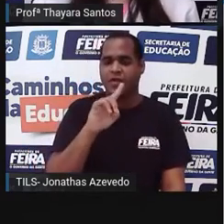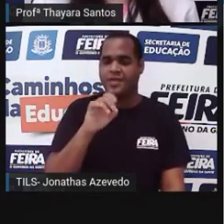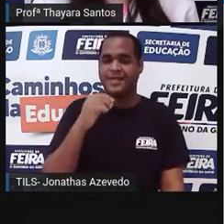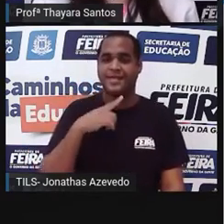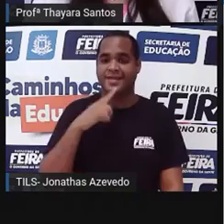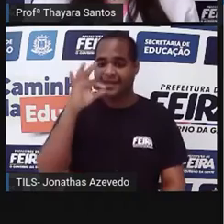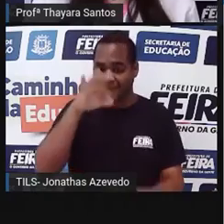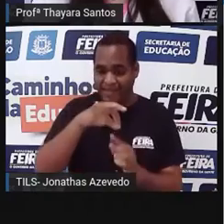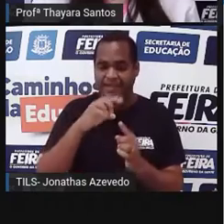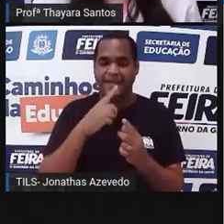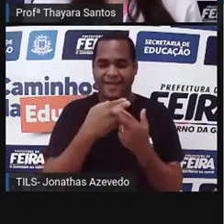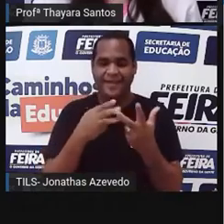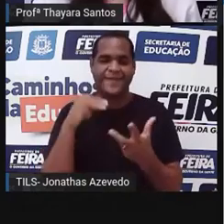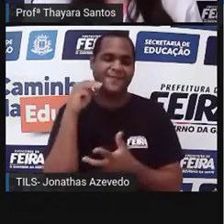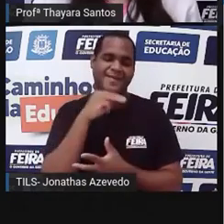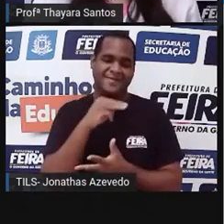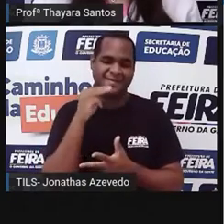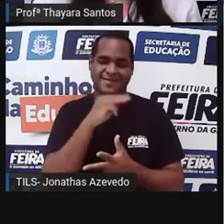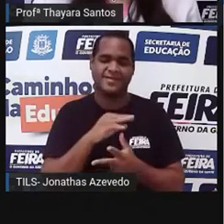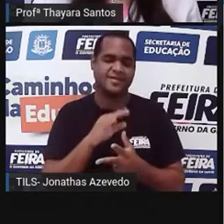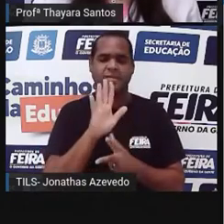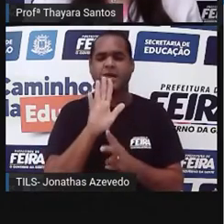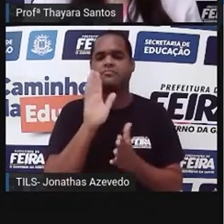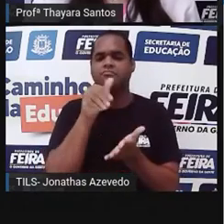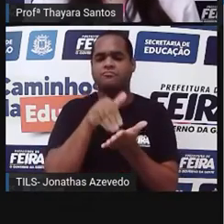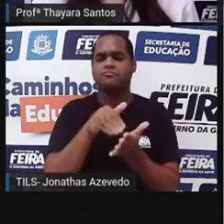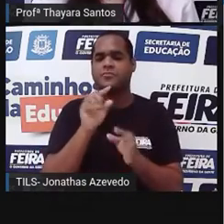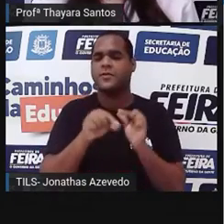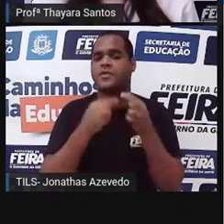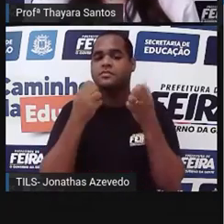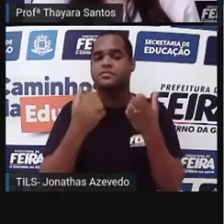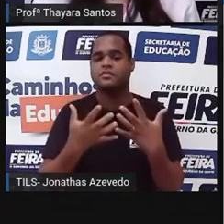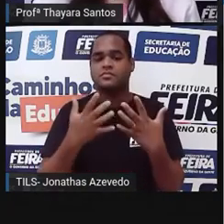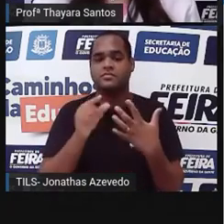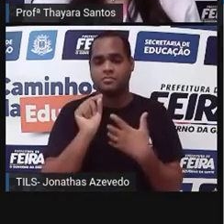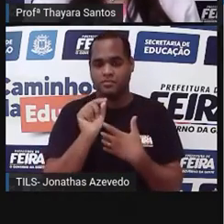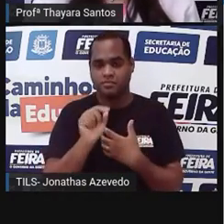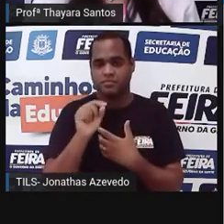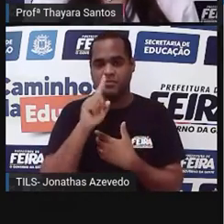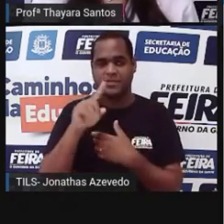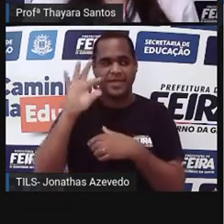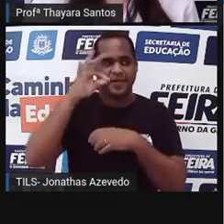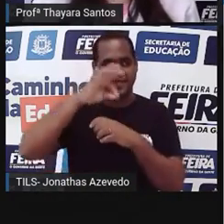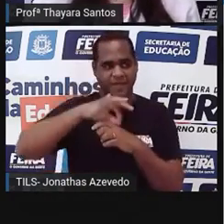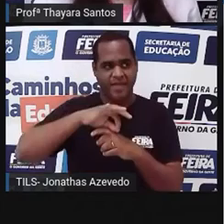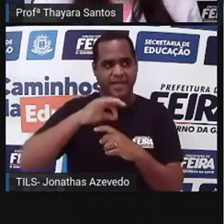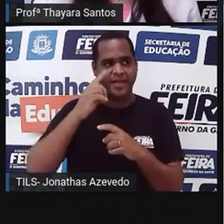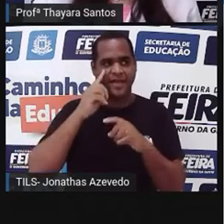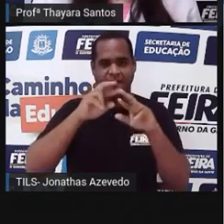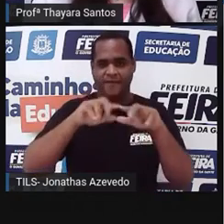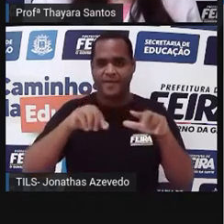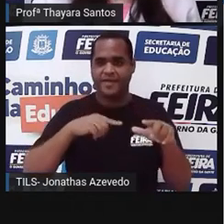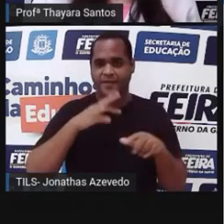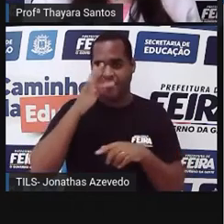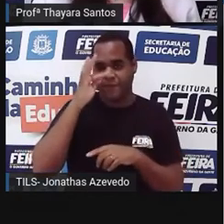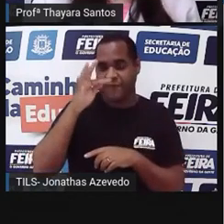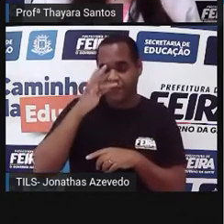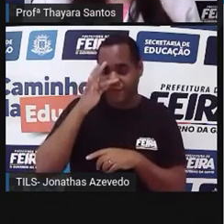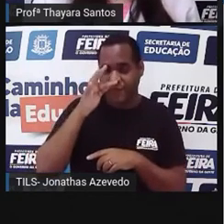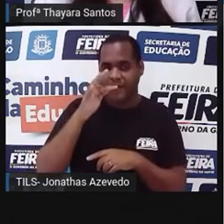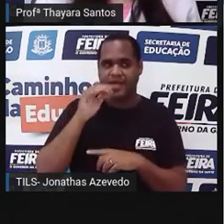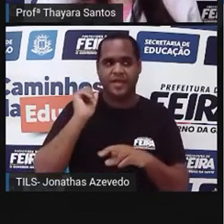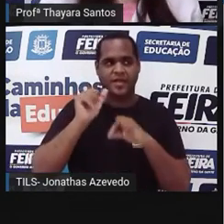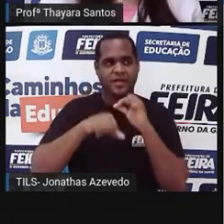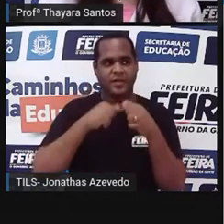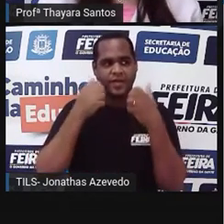reprodutiva masculina. E qual é a finalidade disso? A finalidade é que essa abelha vá lá e pouse em outra flor e leva esse grão de